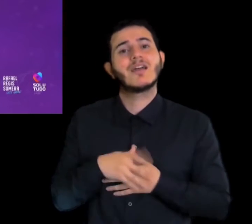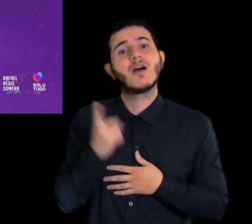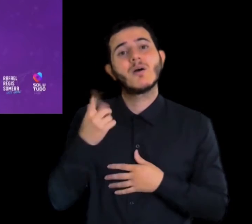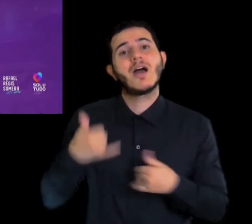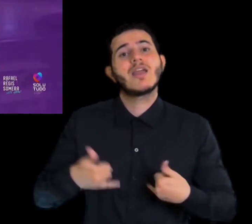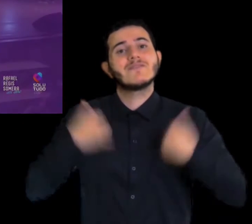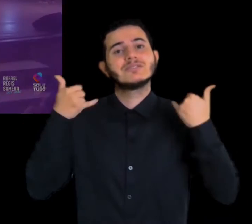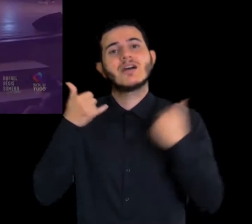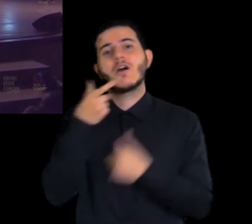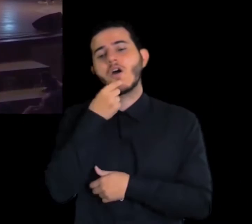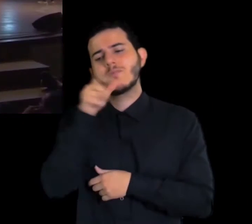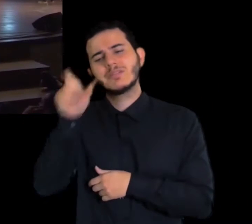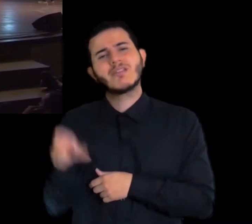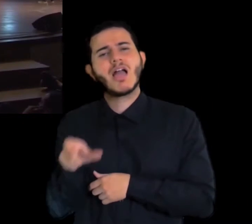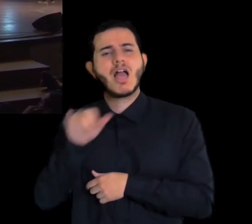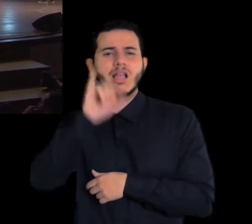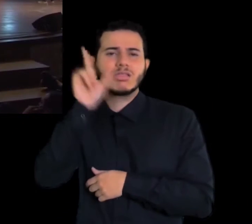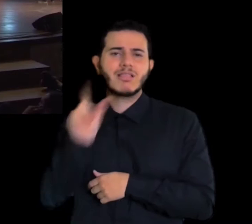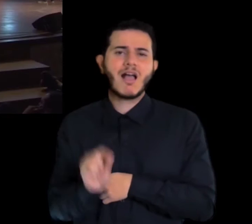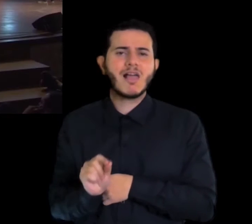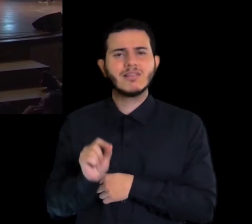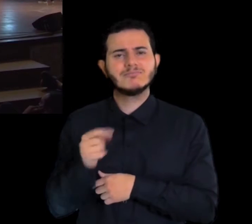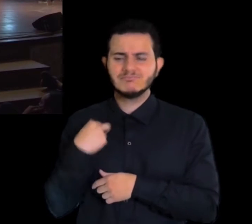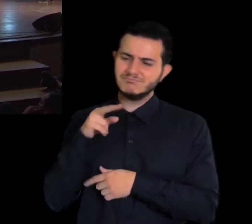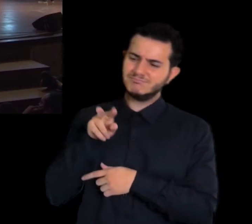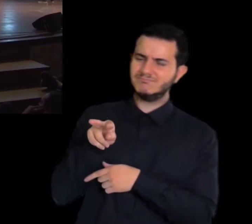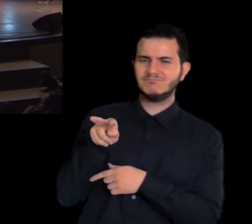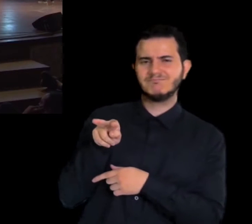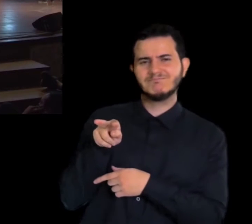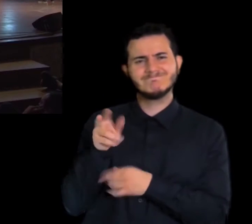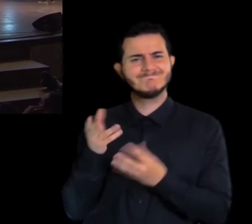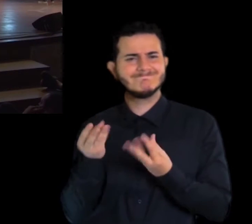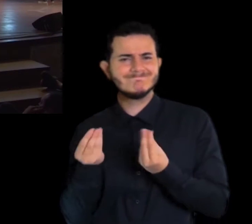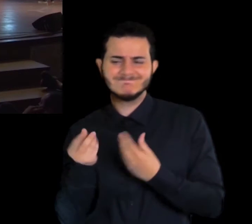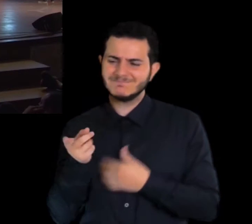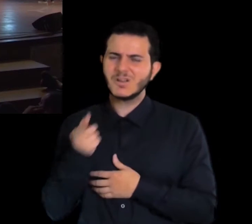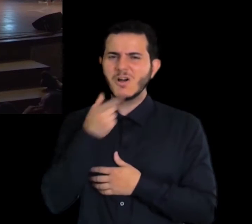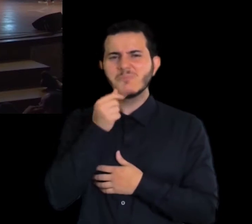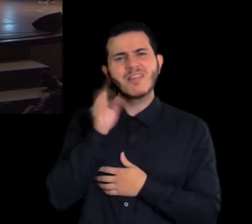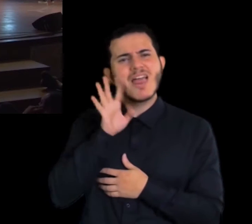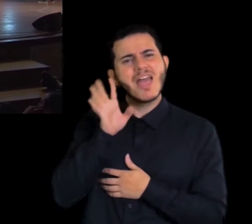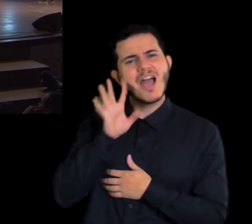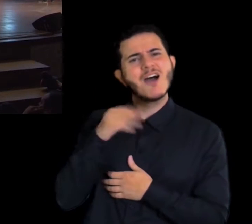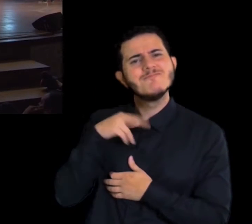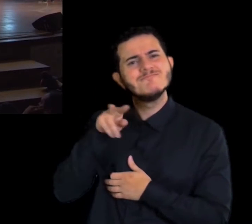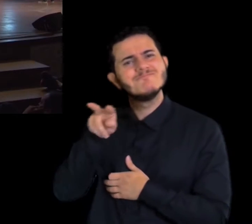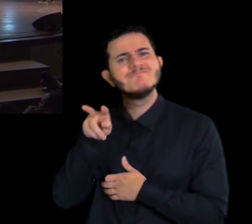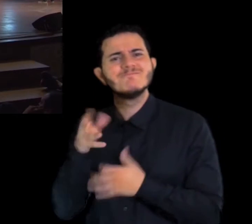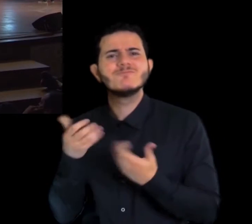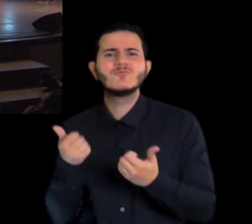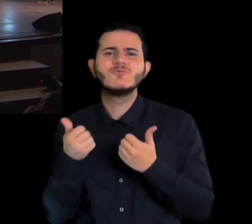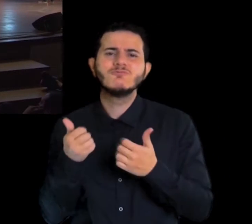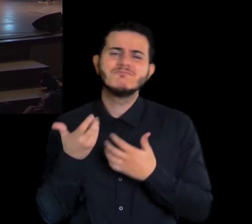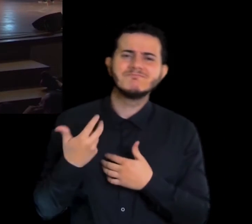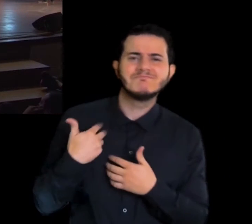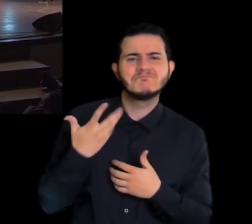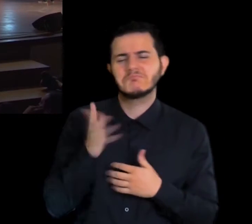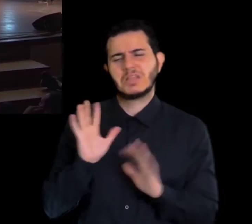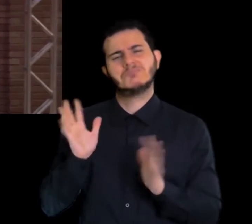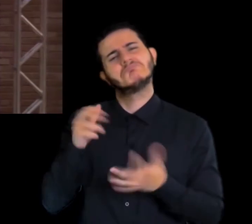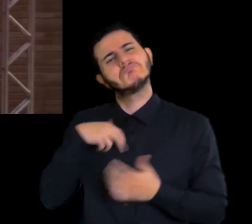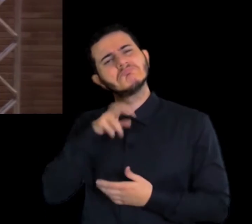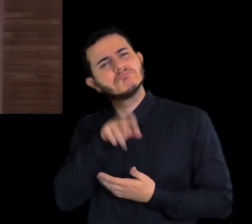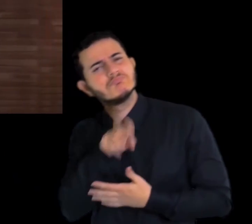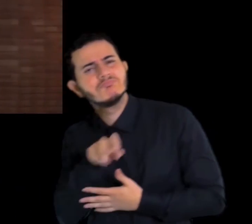era um aniversário de um italiano. E eu olhei aquele italiano e falei, caramba, né, esse cara é tão gente boa, né? E sem